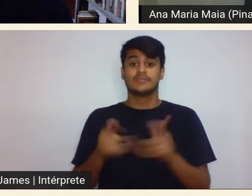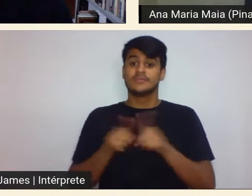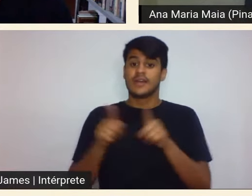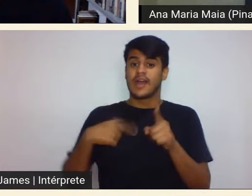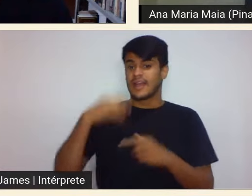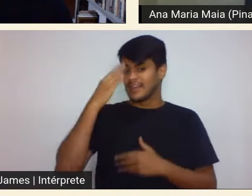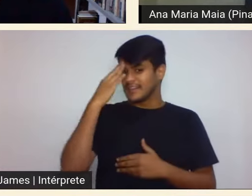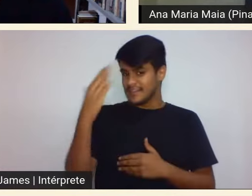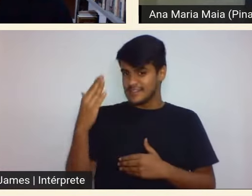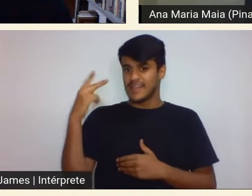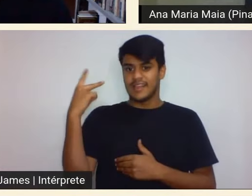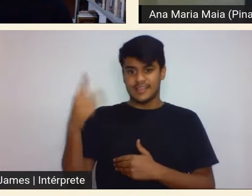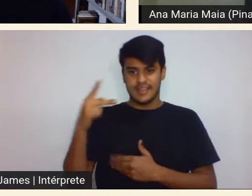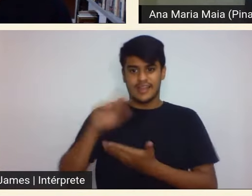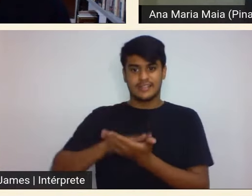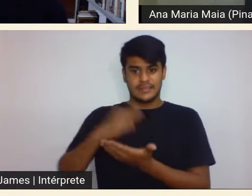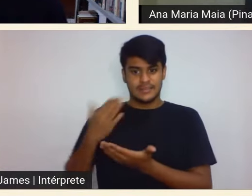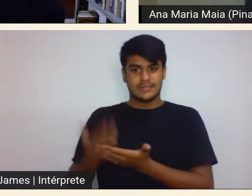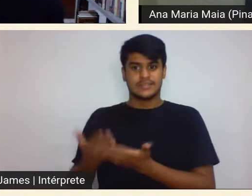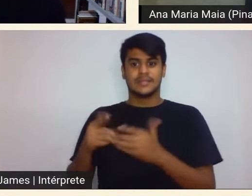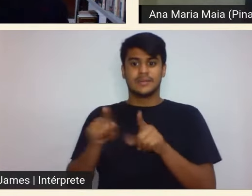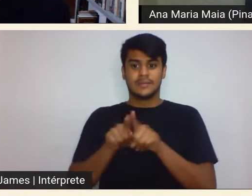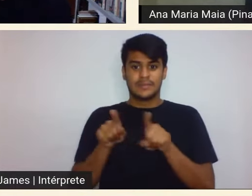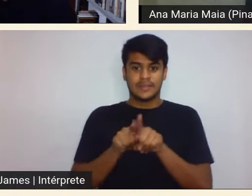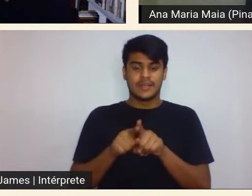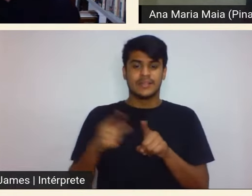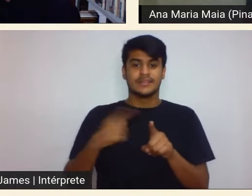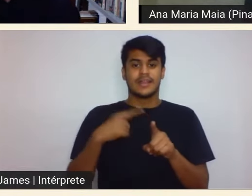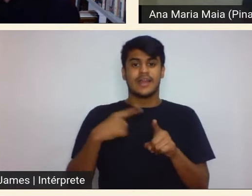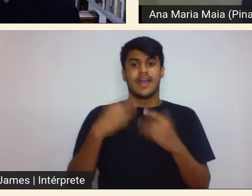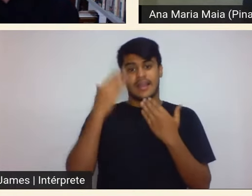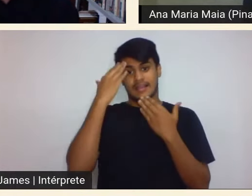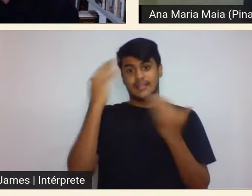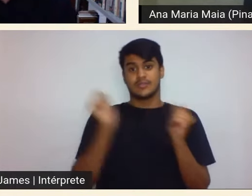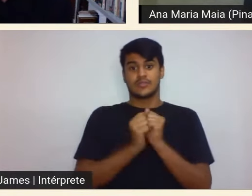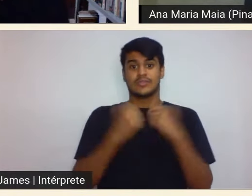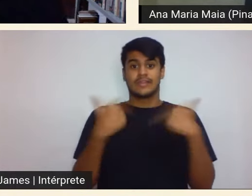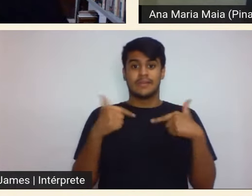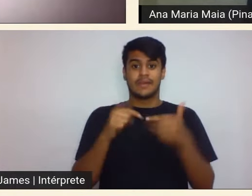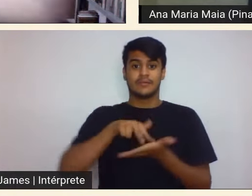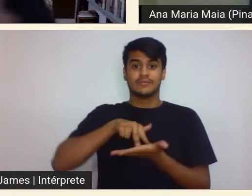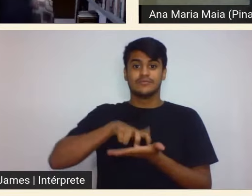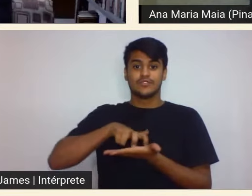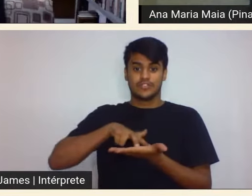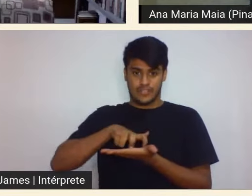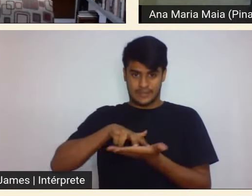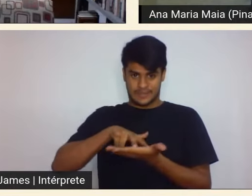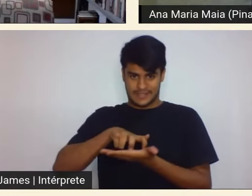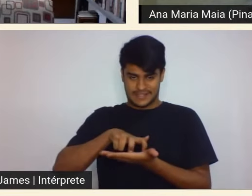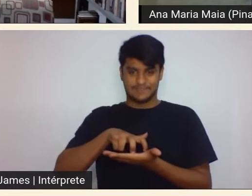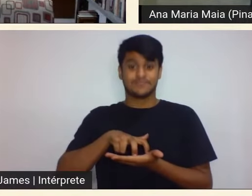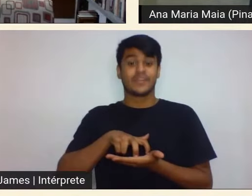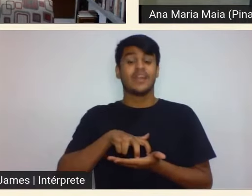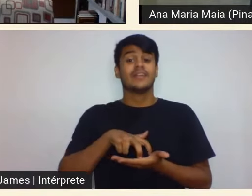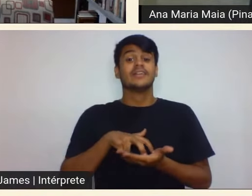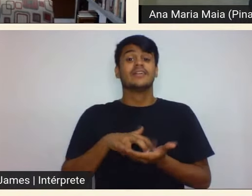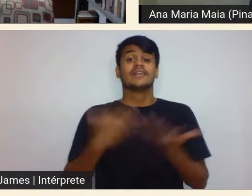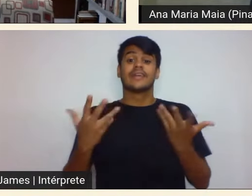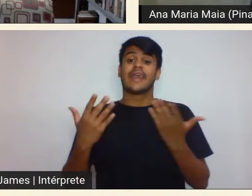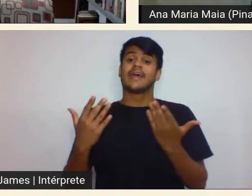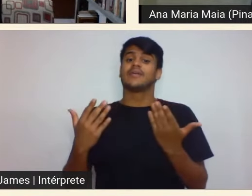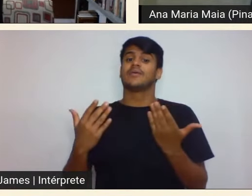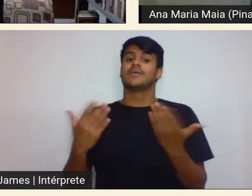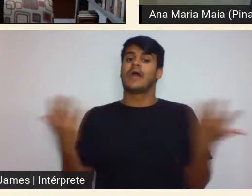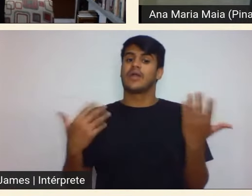entra e sai revezando nesse trabalho com o James. Queria apresentar o nosso segundo